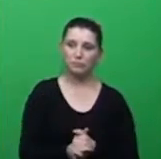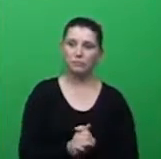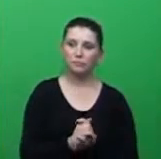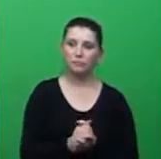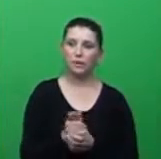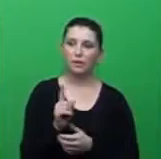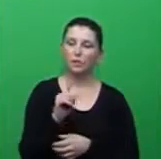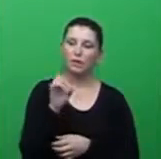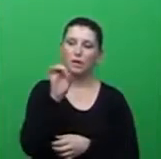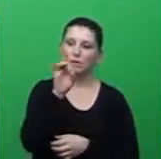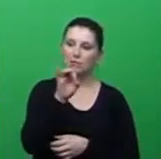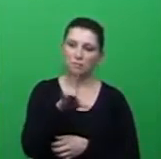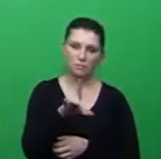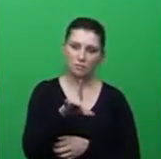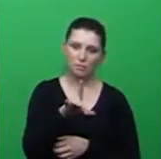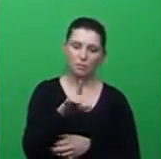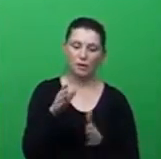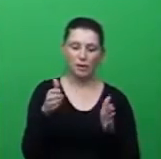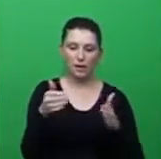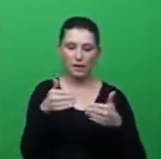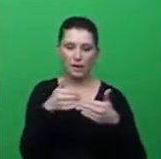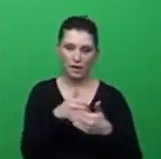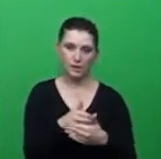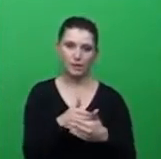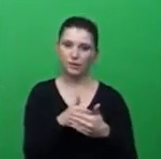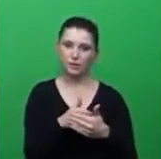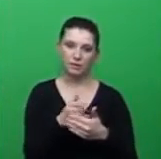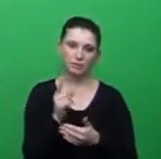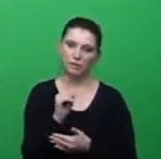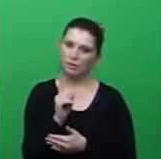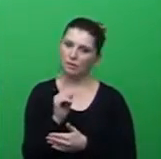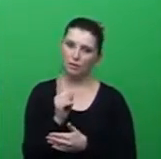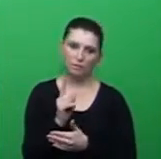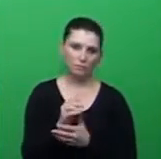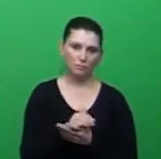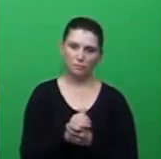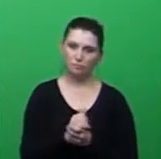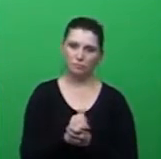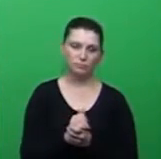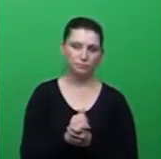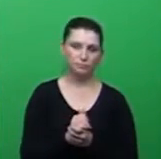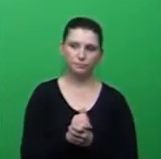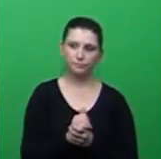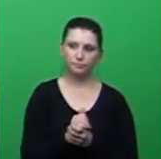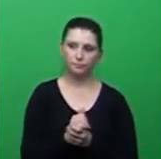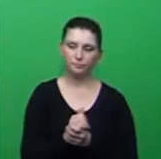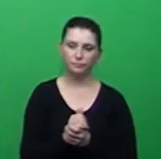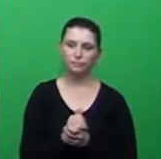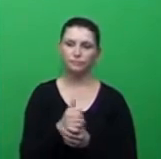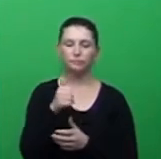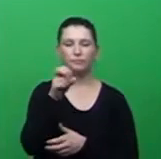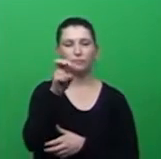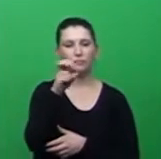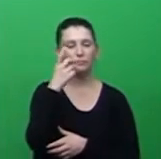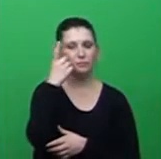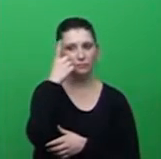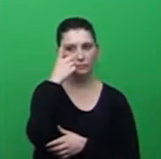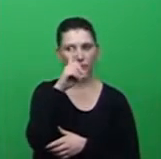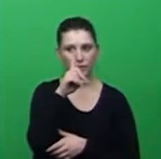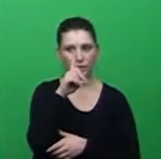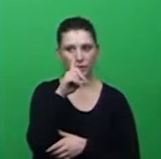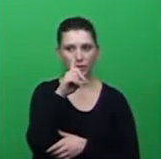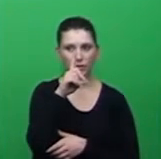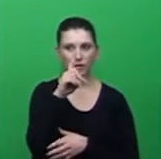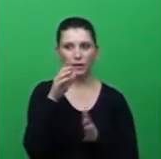você colocar o container, fazer o recuo para o caminhão bascular o container. A cada 15 dias, esses contêineres têm